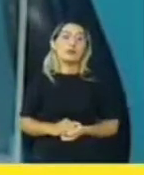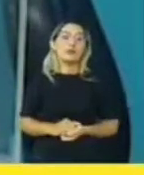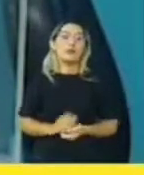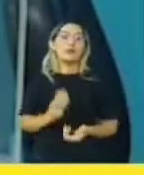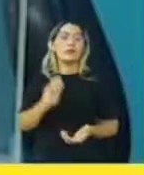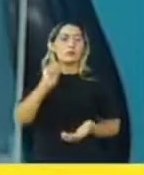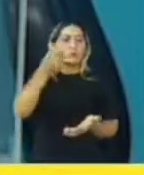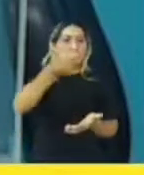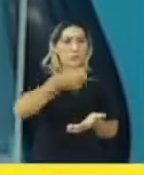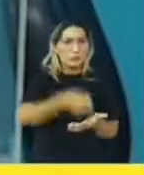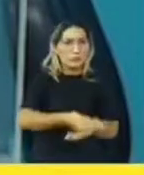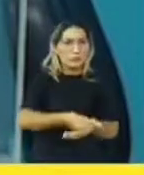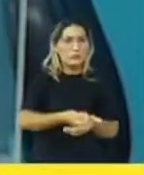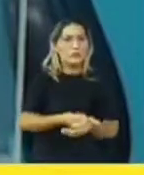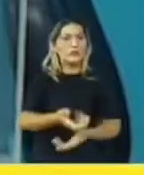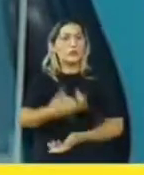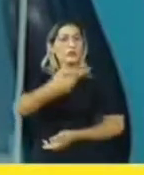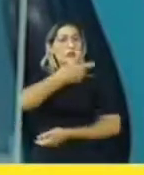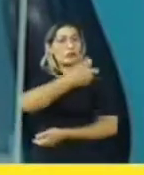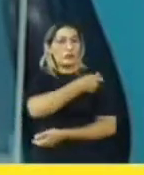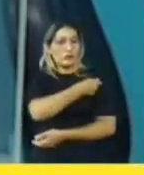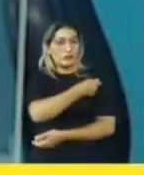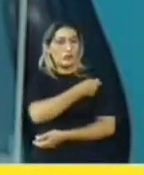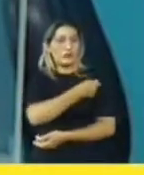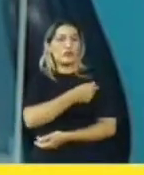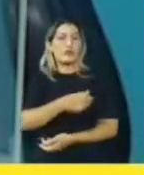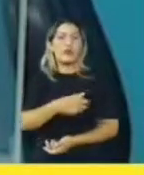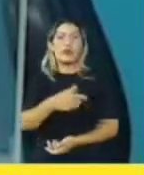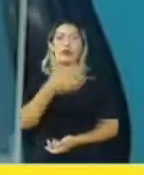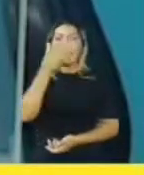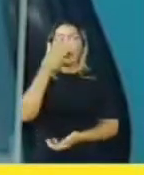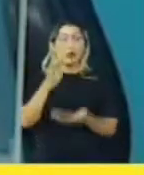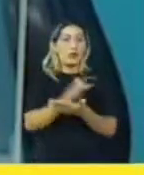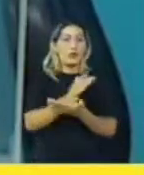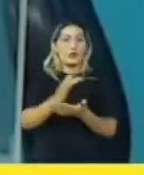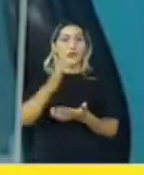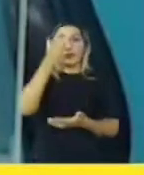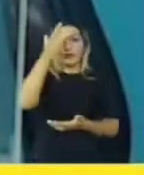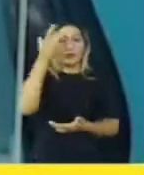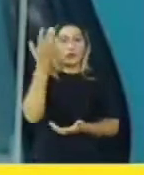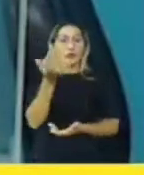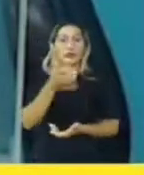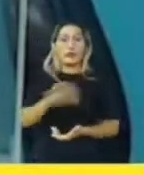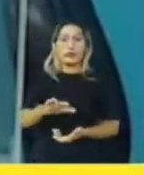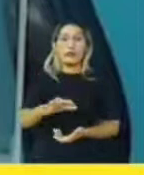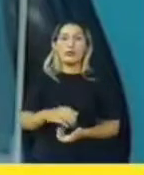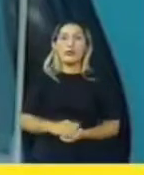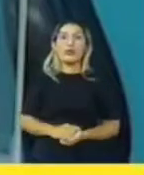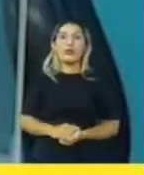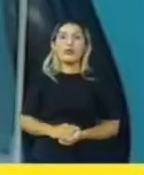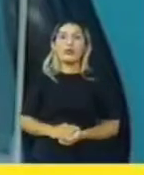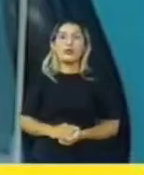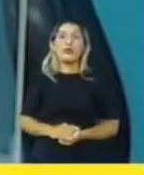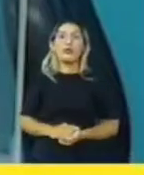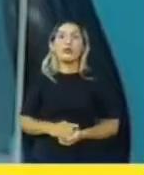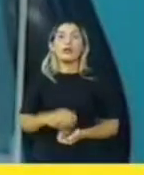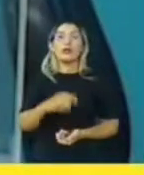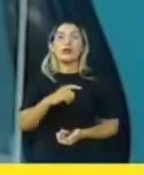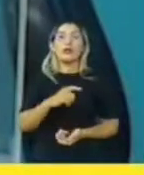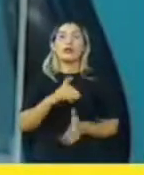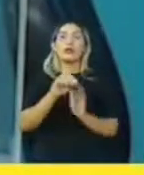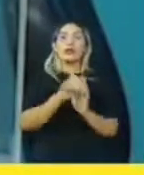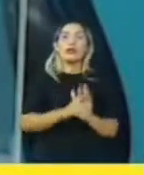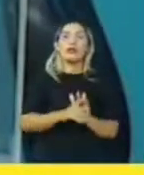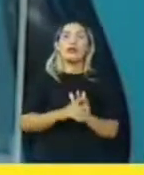obrigatoriedade da vacina que alguns não querem repito Eu tenho um posicionamento político de